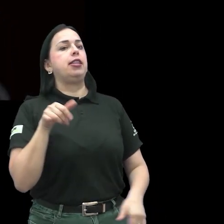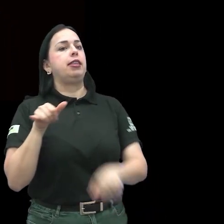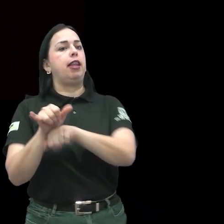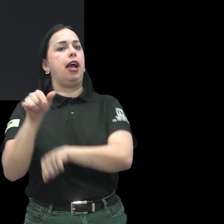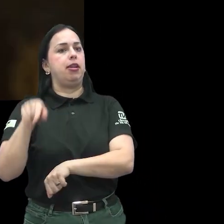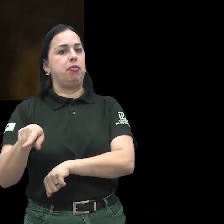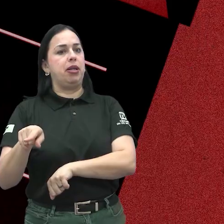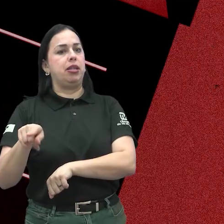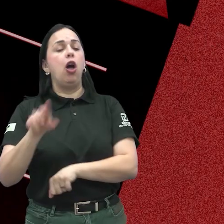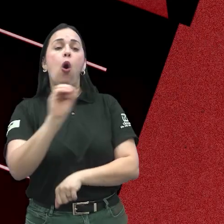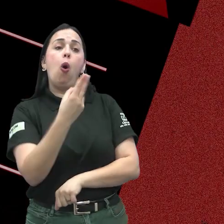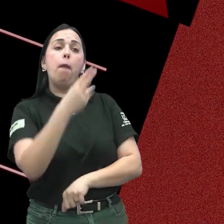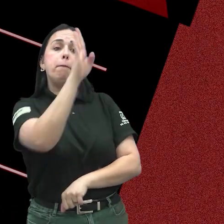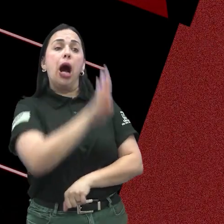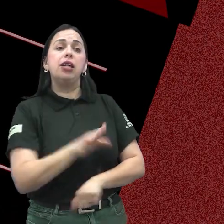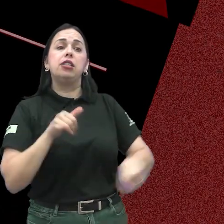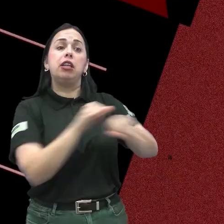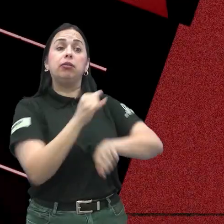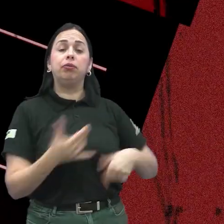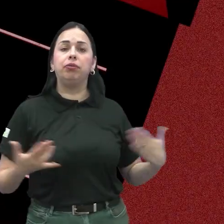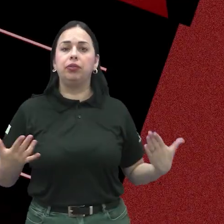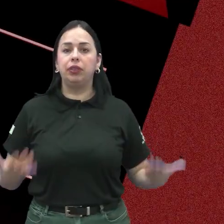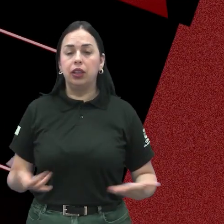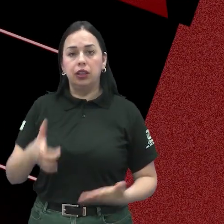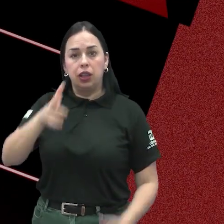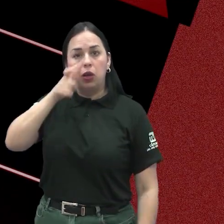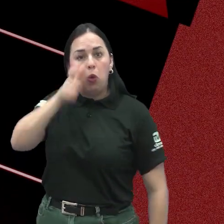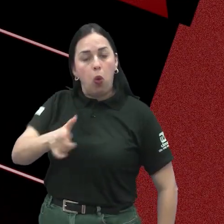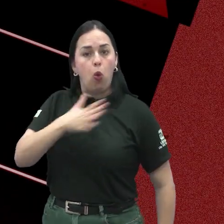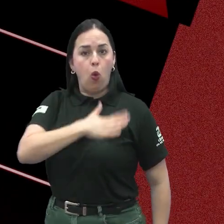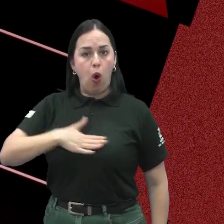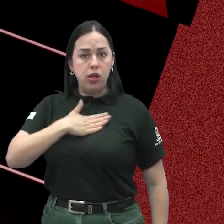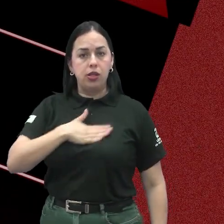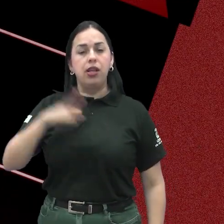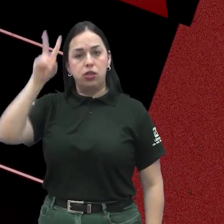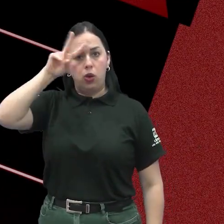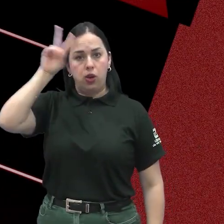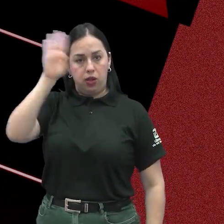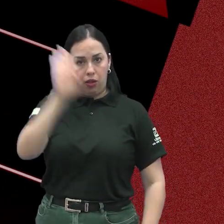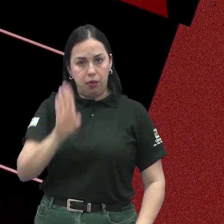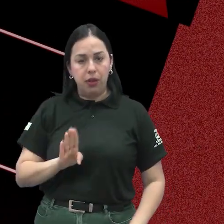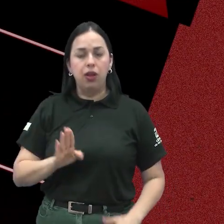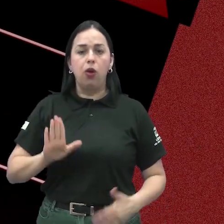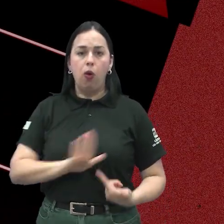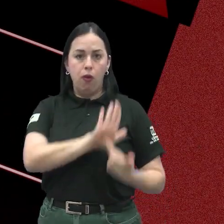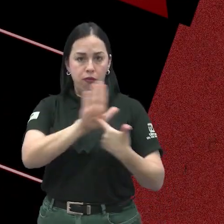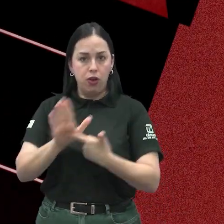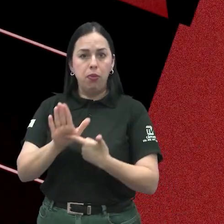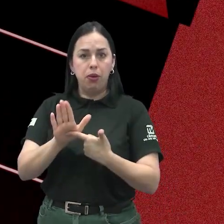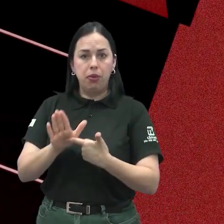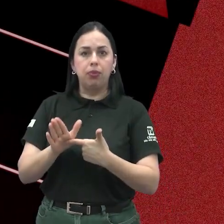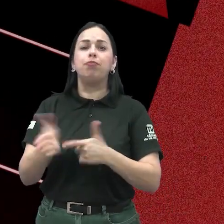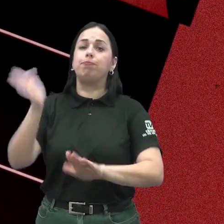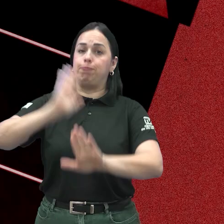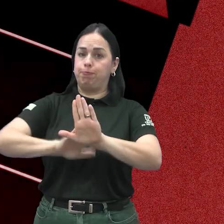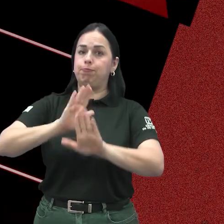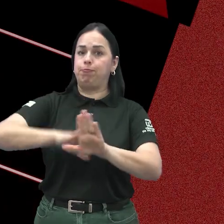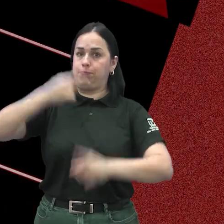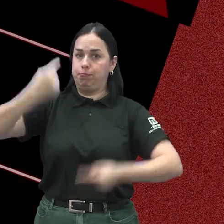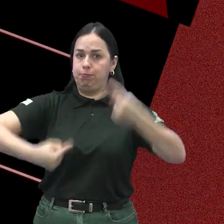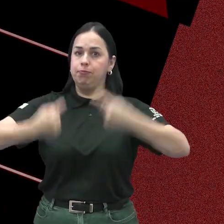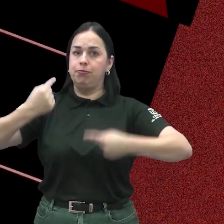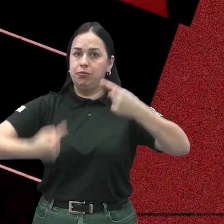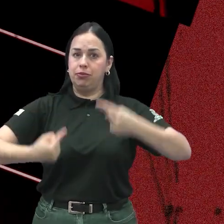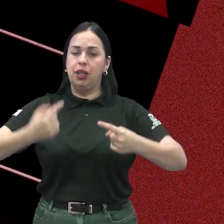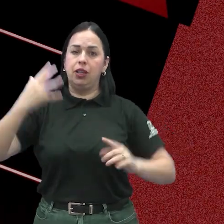traio o seu país. Para quem se interessa pela história do Brasil, o filme Getúlio mostra que a política é feita principalmente